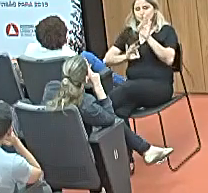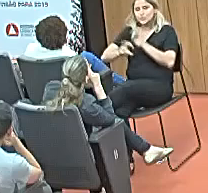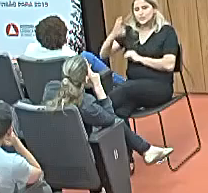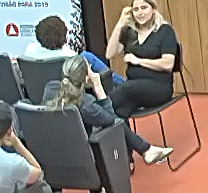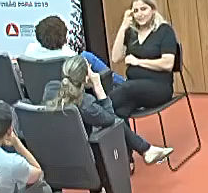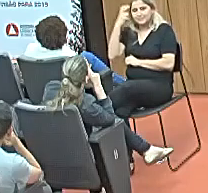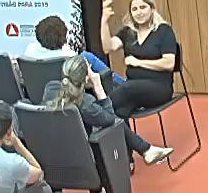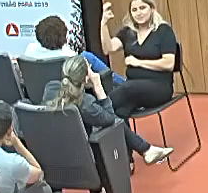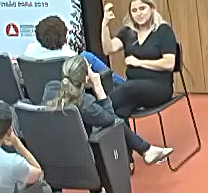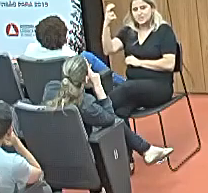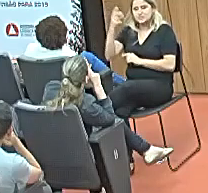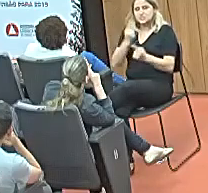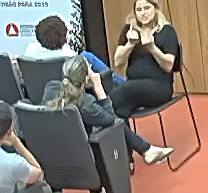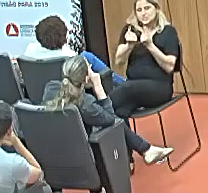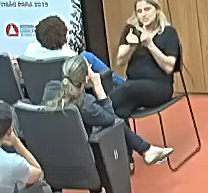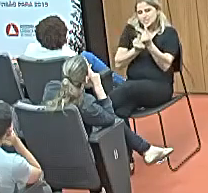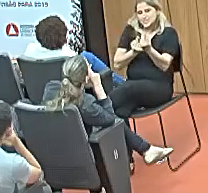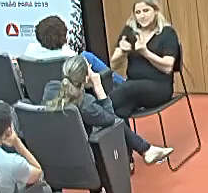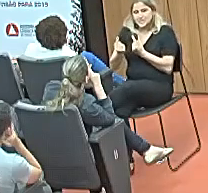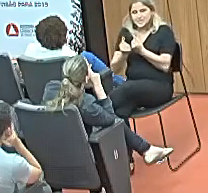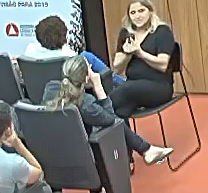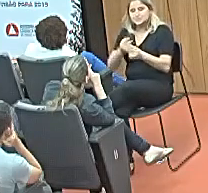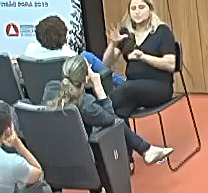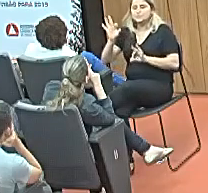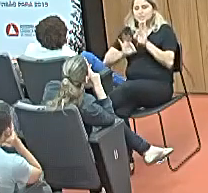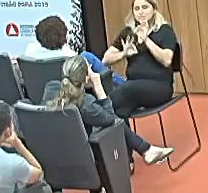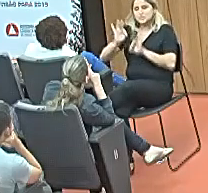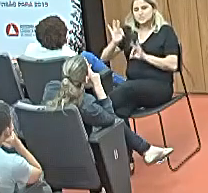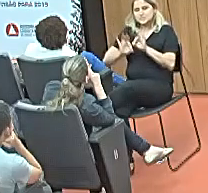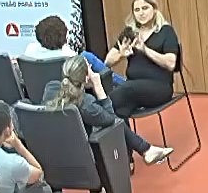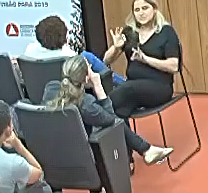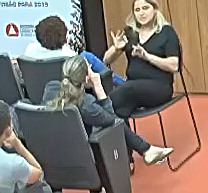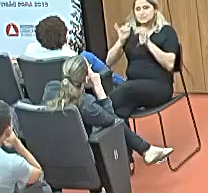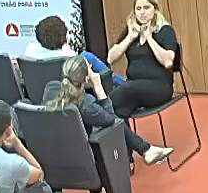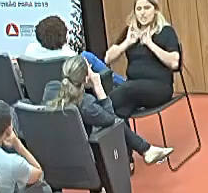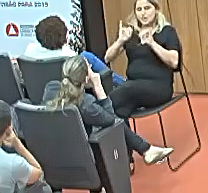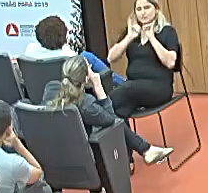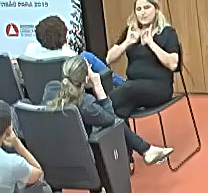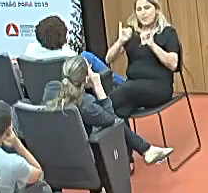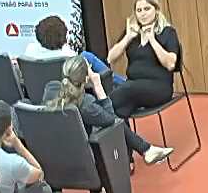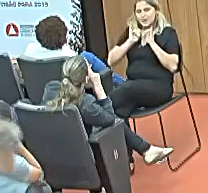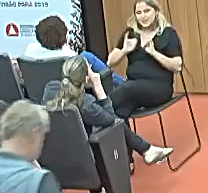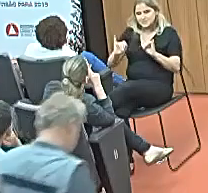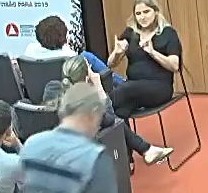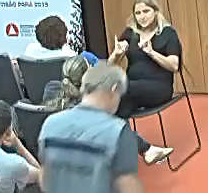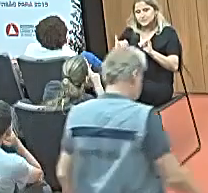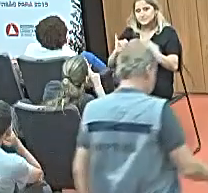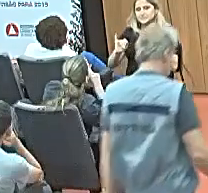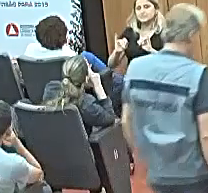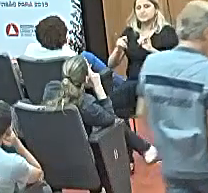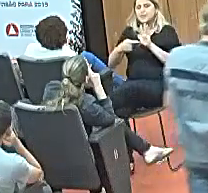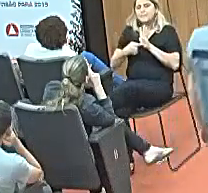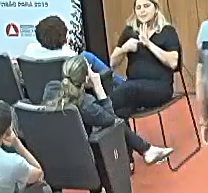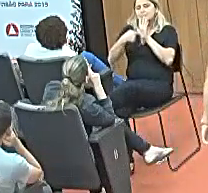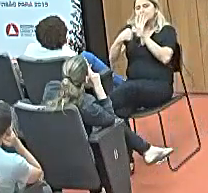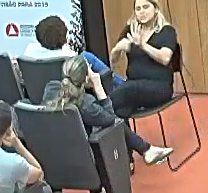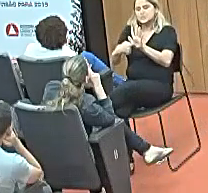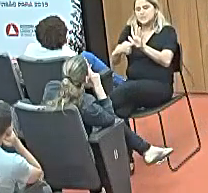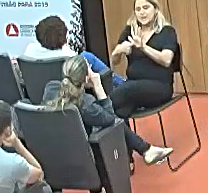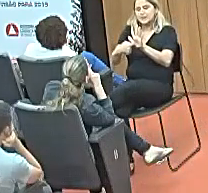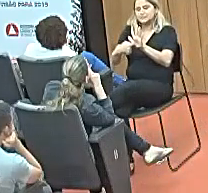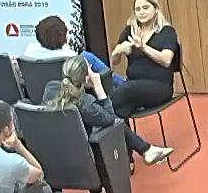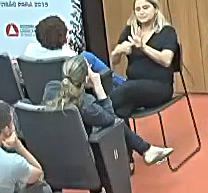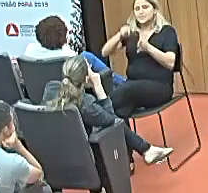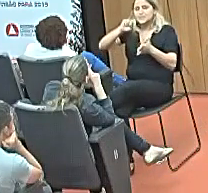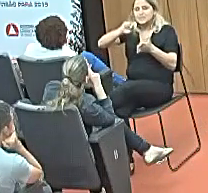transportes e sistema de infraestrura mações geram referenciadas e